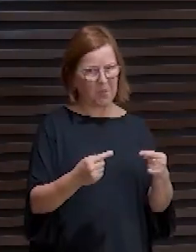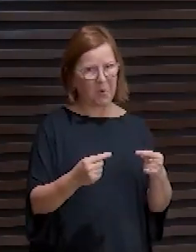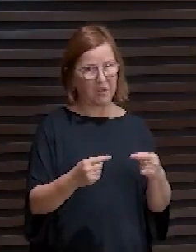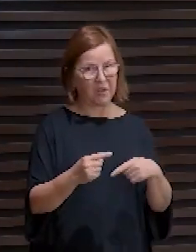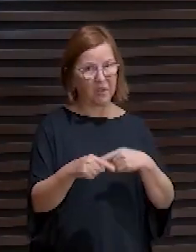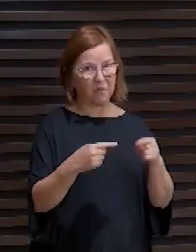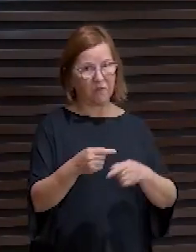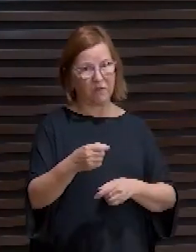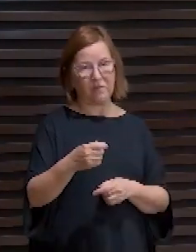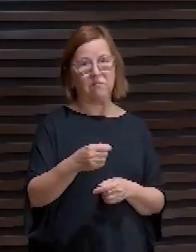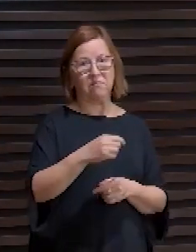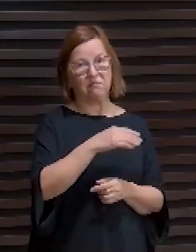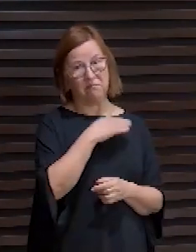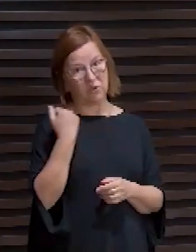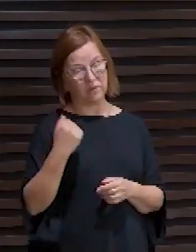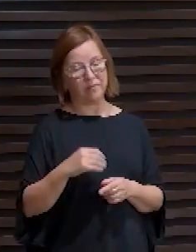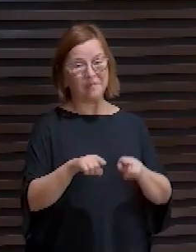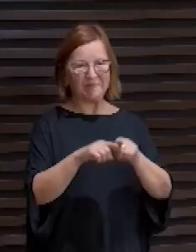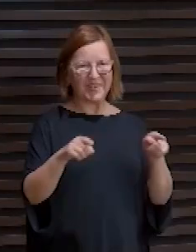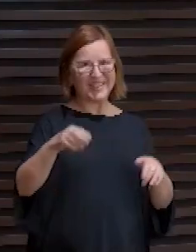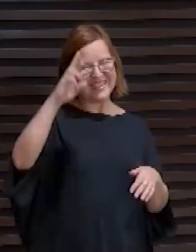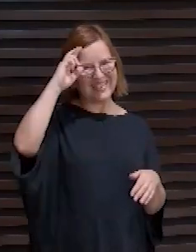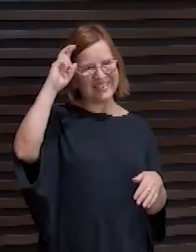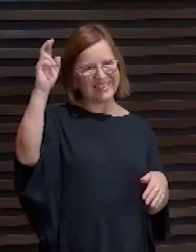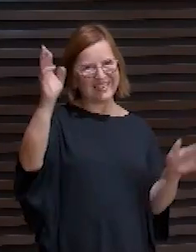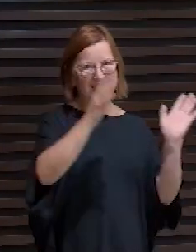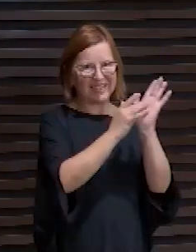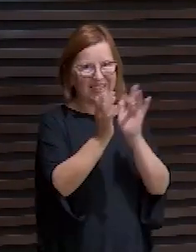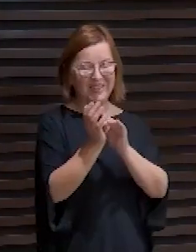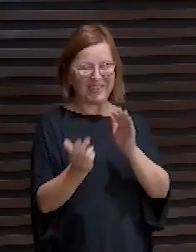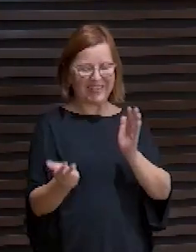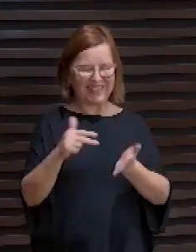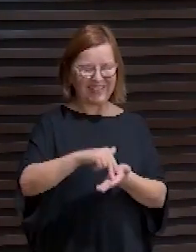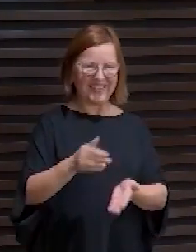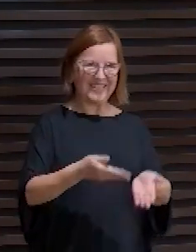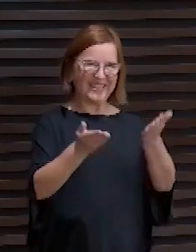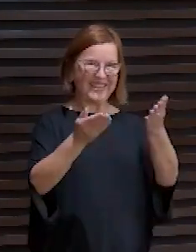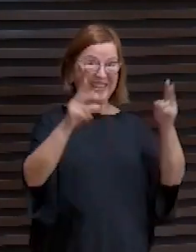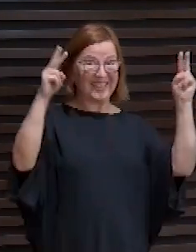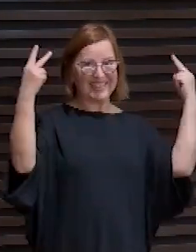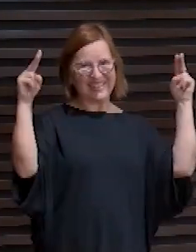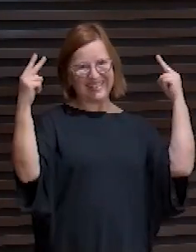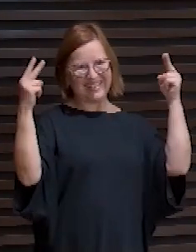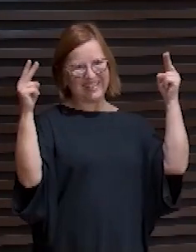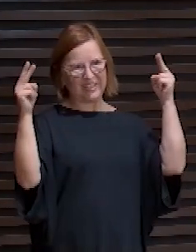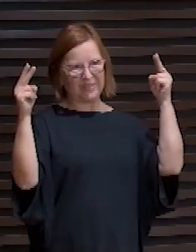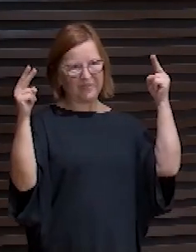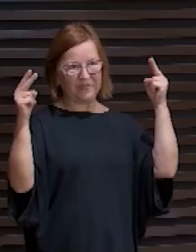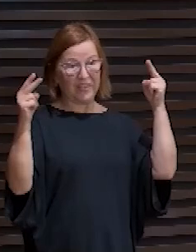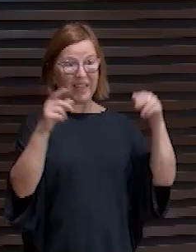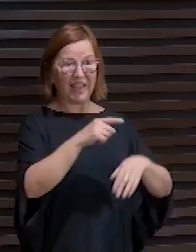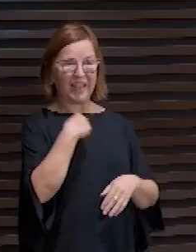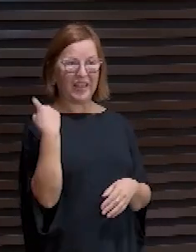assassinado. Mas o Senhor Jesus foi ressuscitado, vitorioso, e ele nos